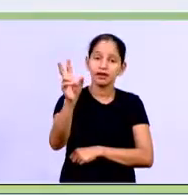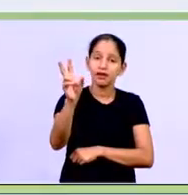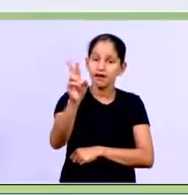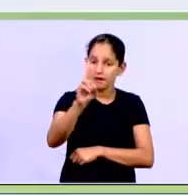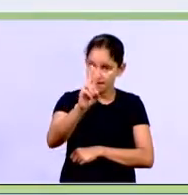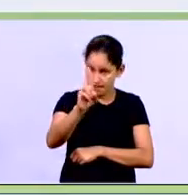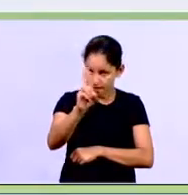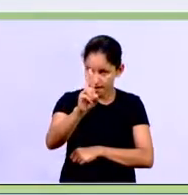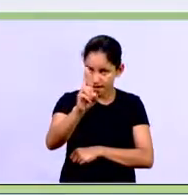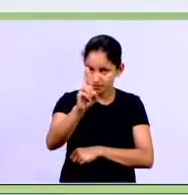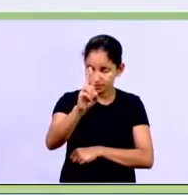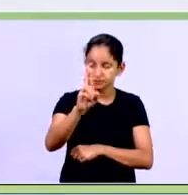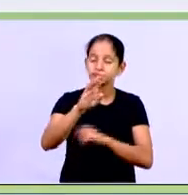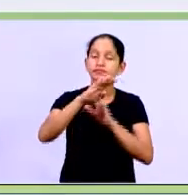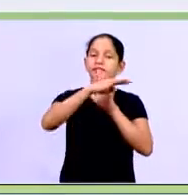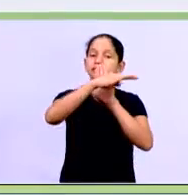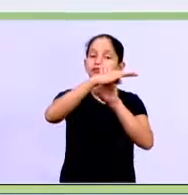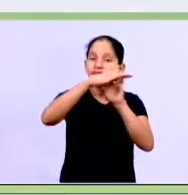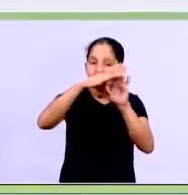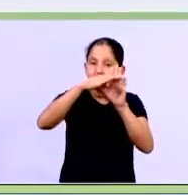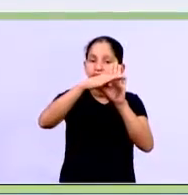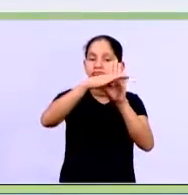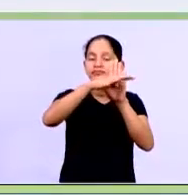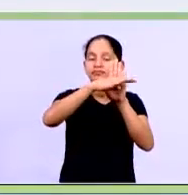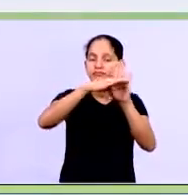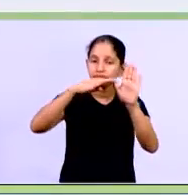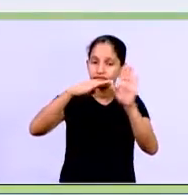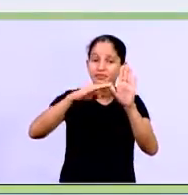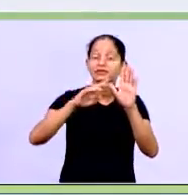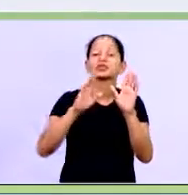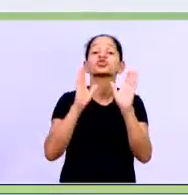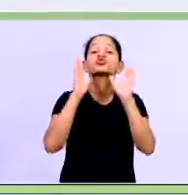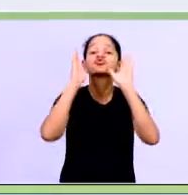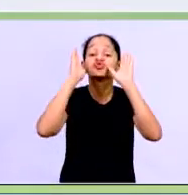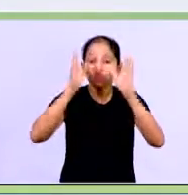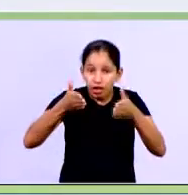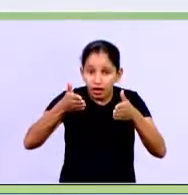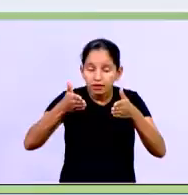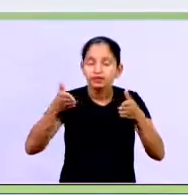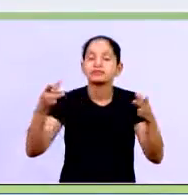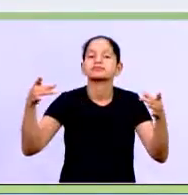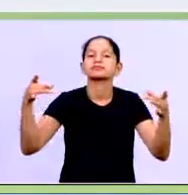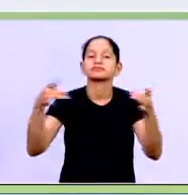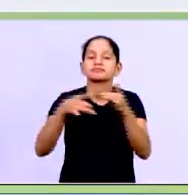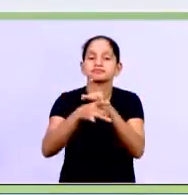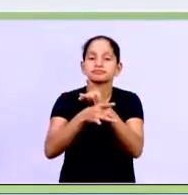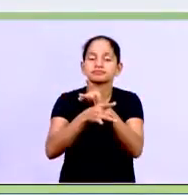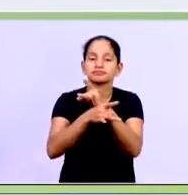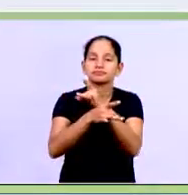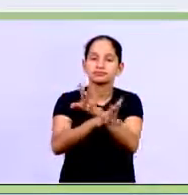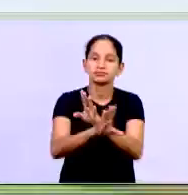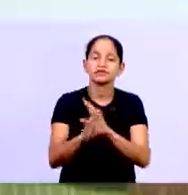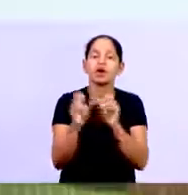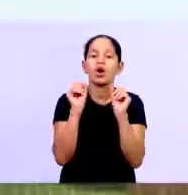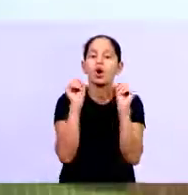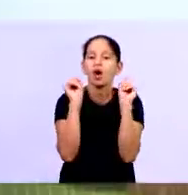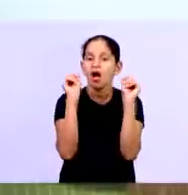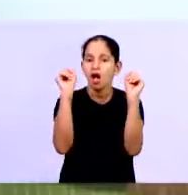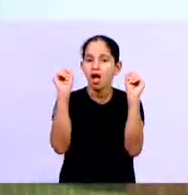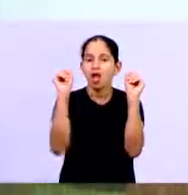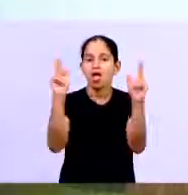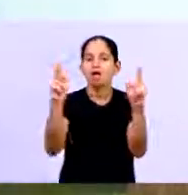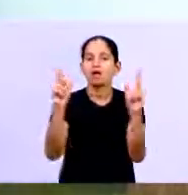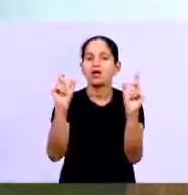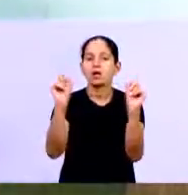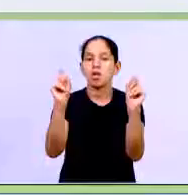E aí eu vou fazendo a minha amortização. Paguei o segundo mês, eu tenho que dar um F5 no meu saldo devedor. Eu tenho que